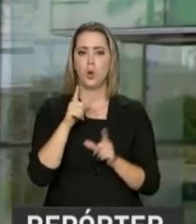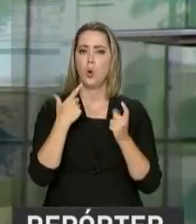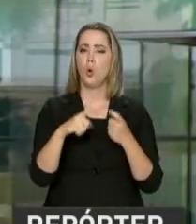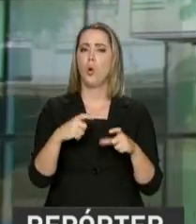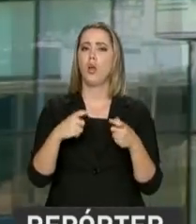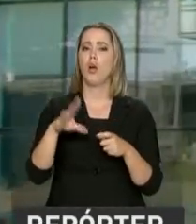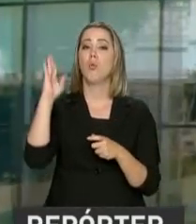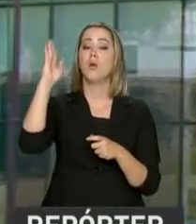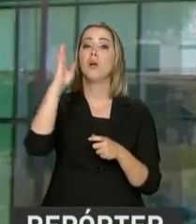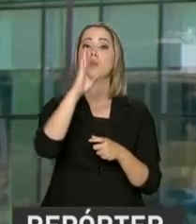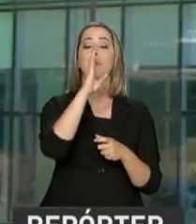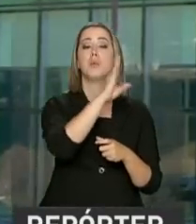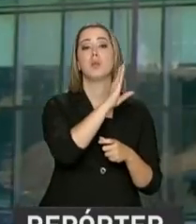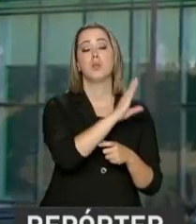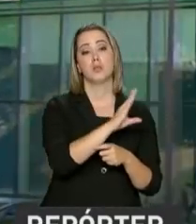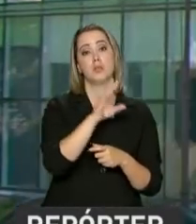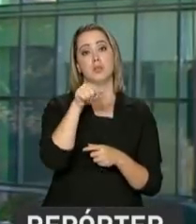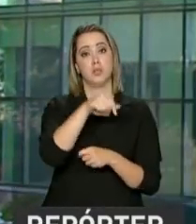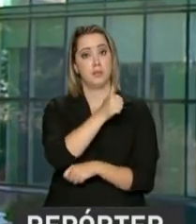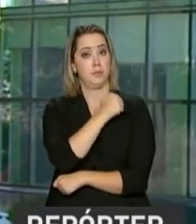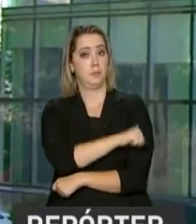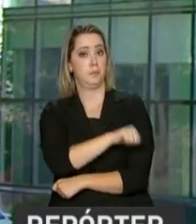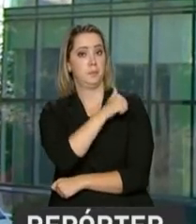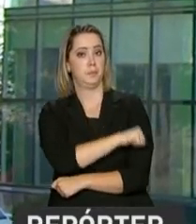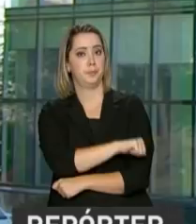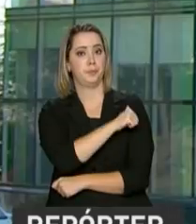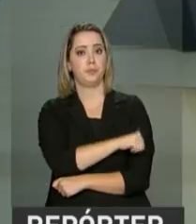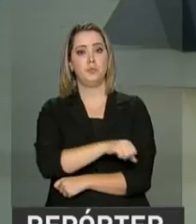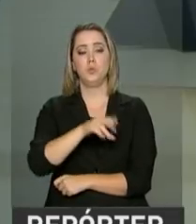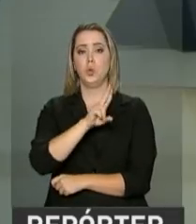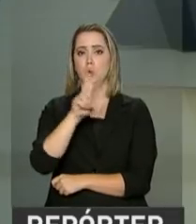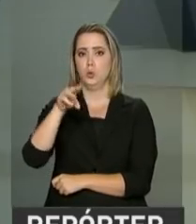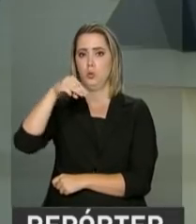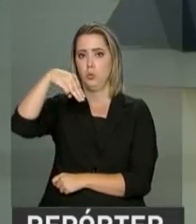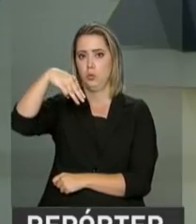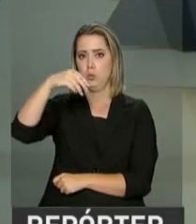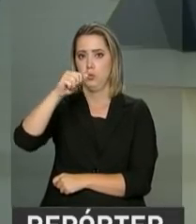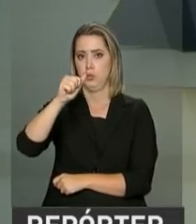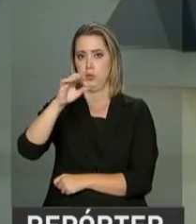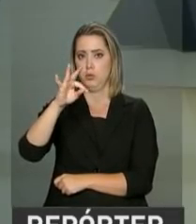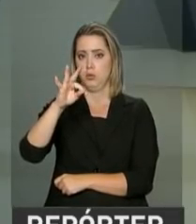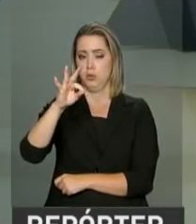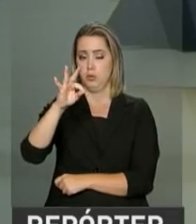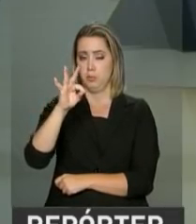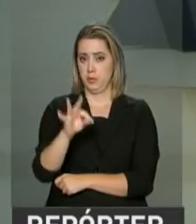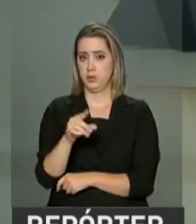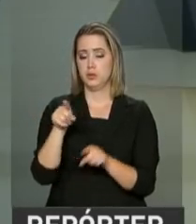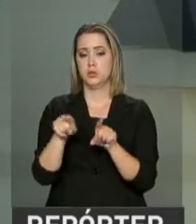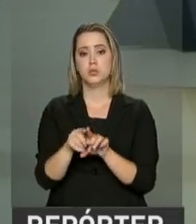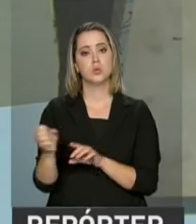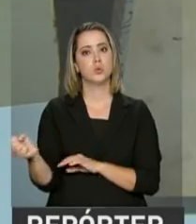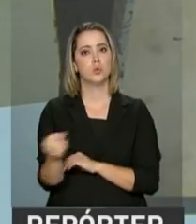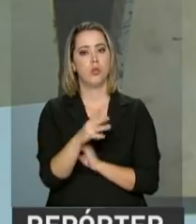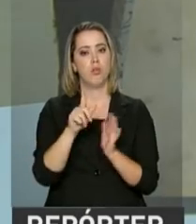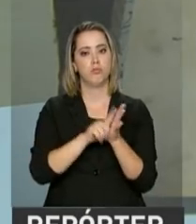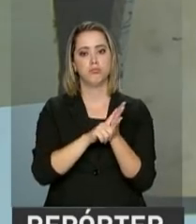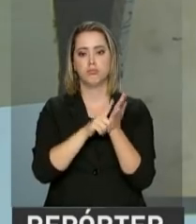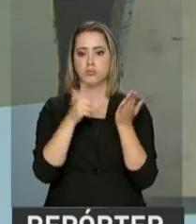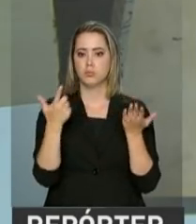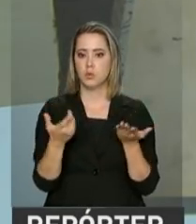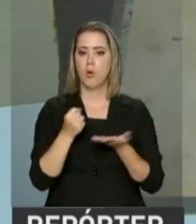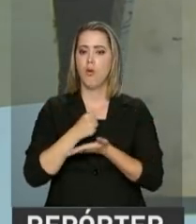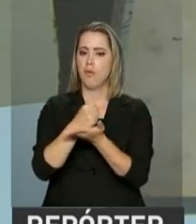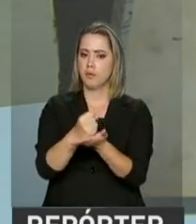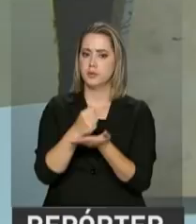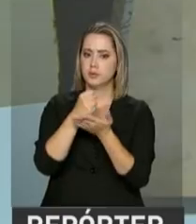biblioteca do museu de astronomia do Rio de Janeiro o mast que ganhou recentemente um acervo especial as novas obras disponíveis